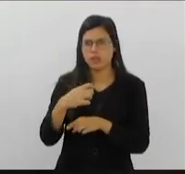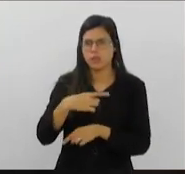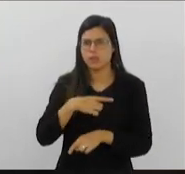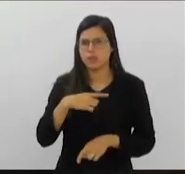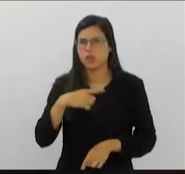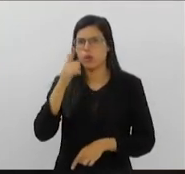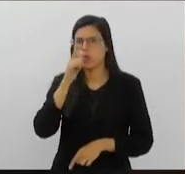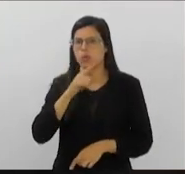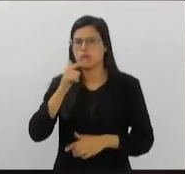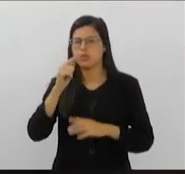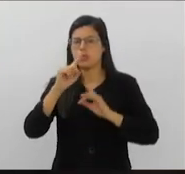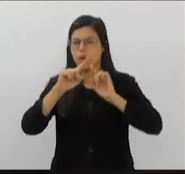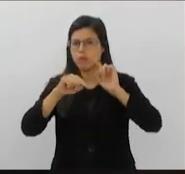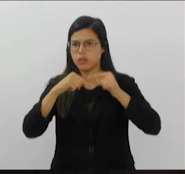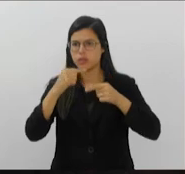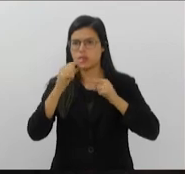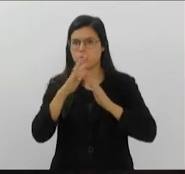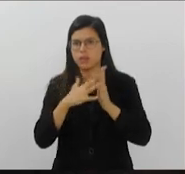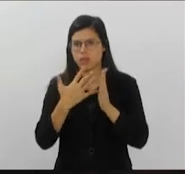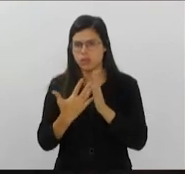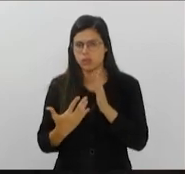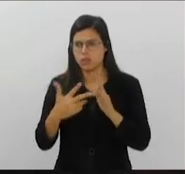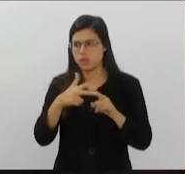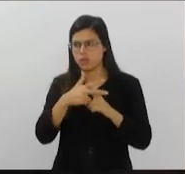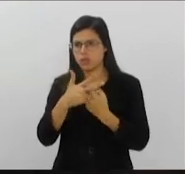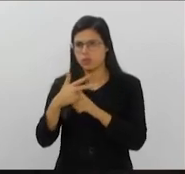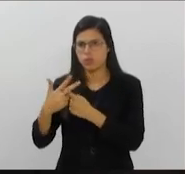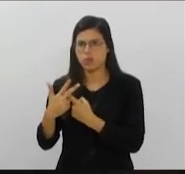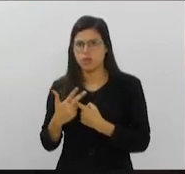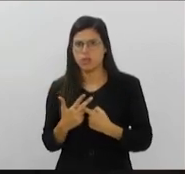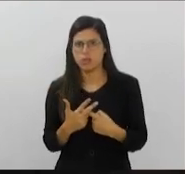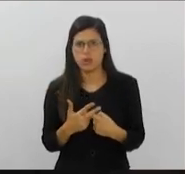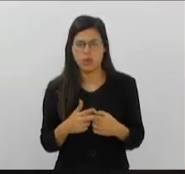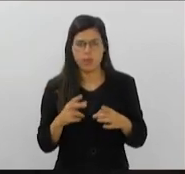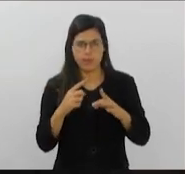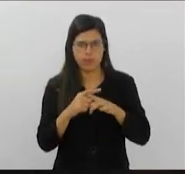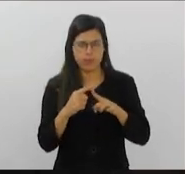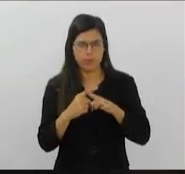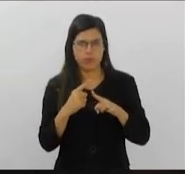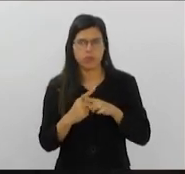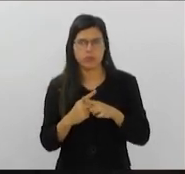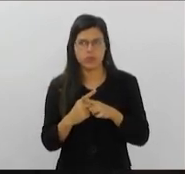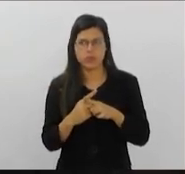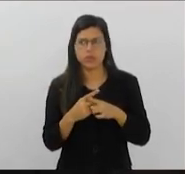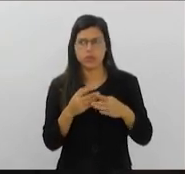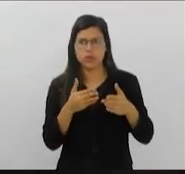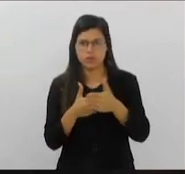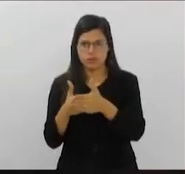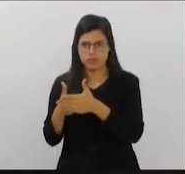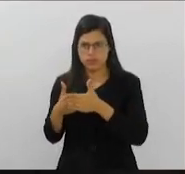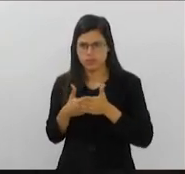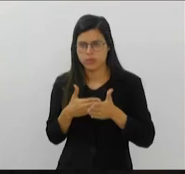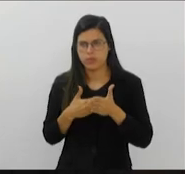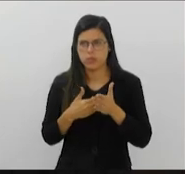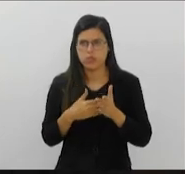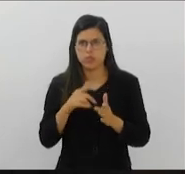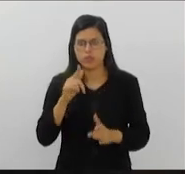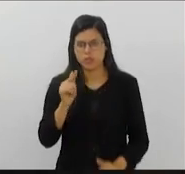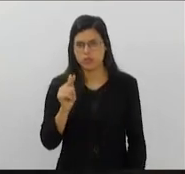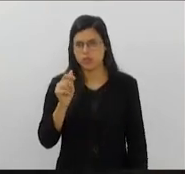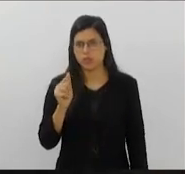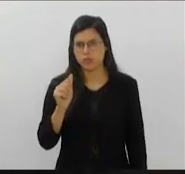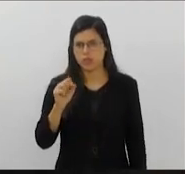conseguido avançar na agenda de restauração, porque, além de não impedir que se emita mais gases, efeito estufa,